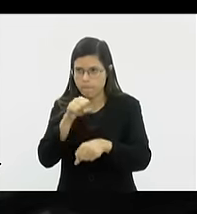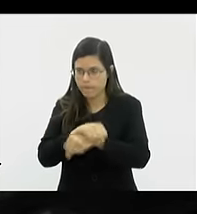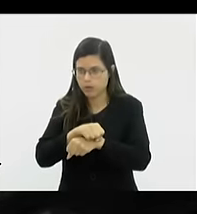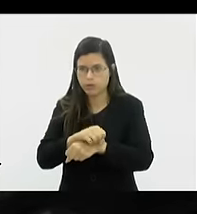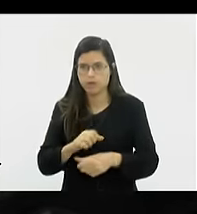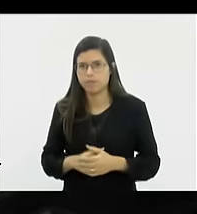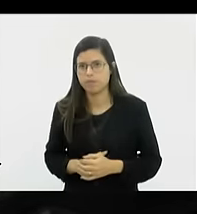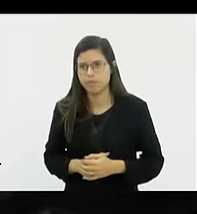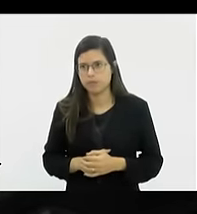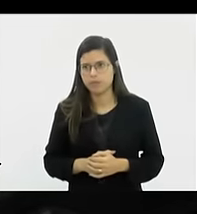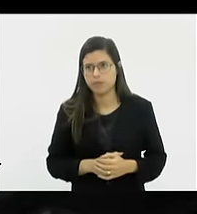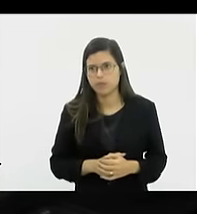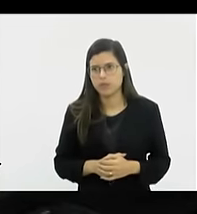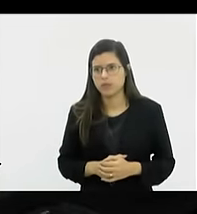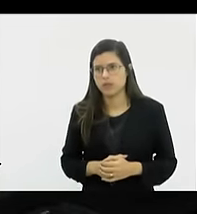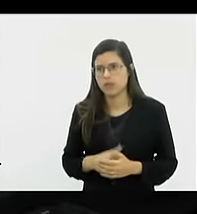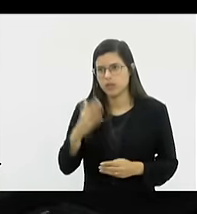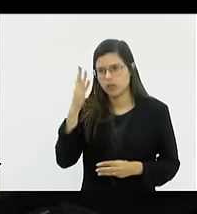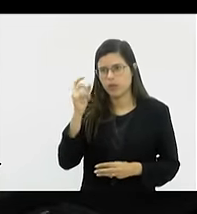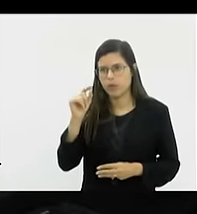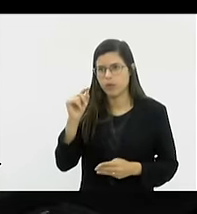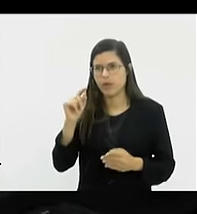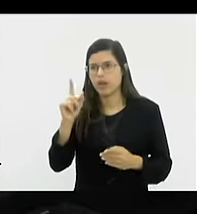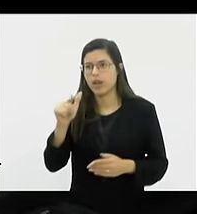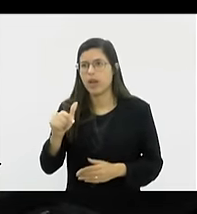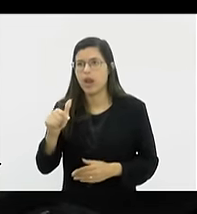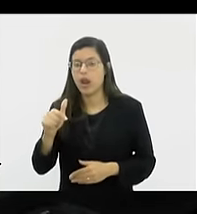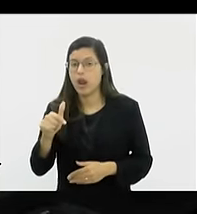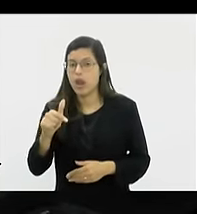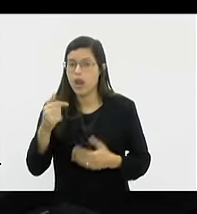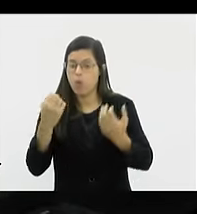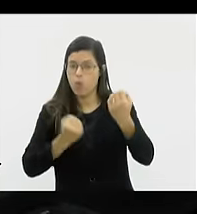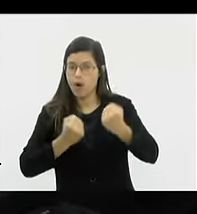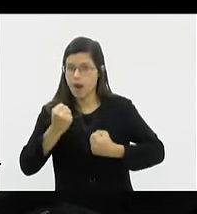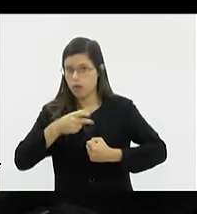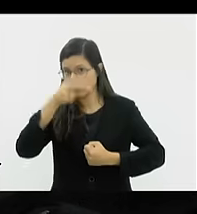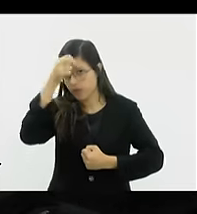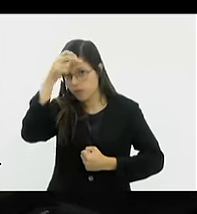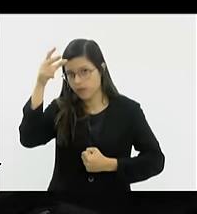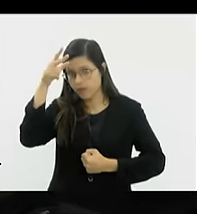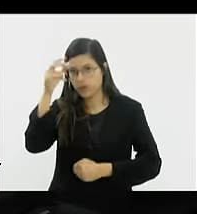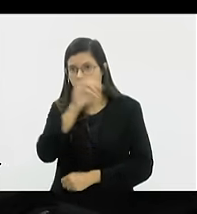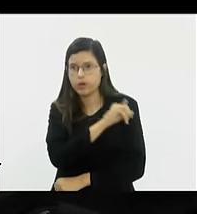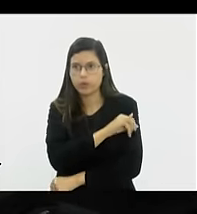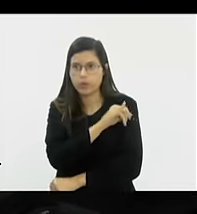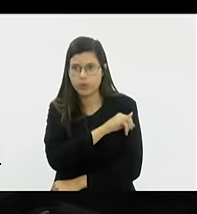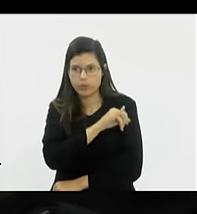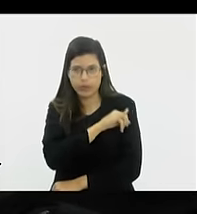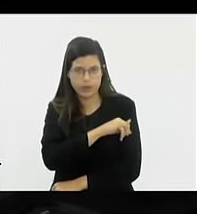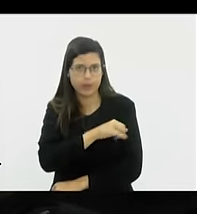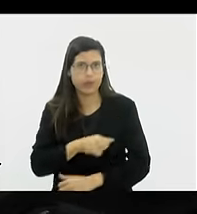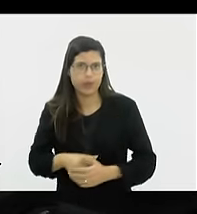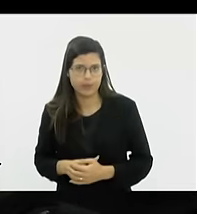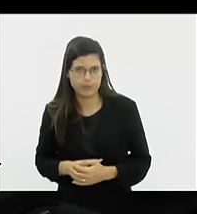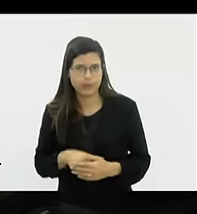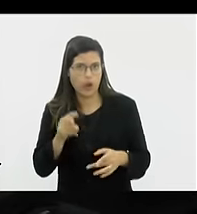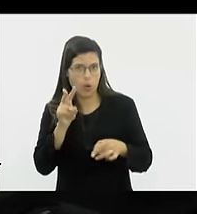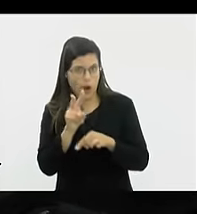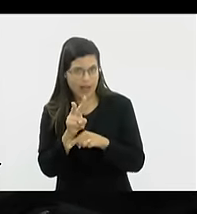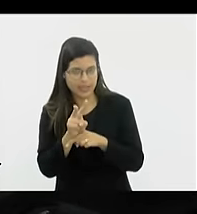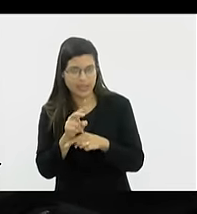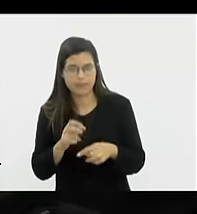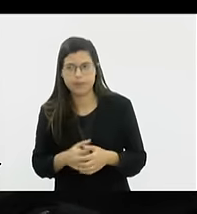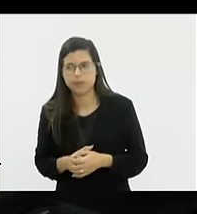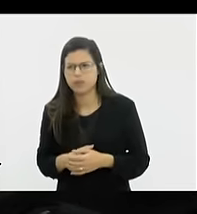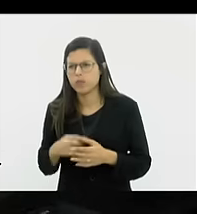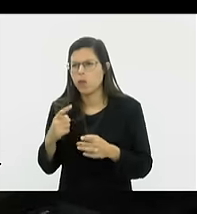Pausa aí. Sabe o que era aquilo ali? Aquilo ali era uma viatura da Prefeitura do Rio. Aquela viatura é da Prefeitura do Rio, da Guarda. Sabe por